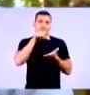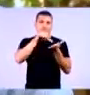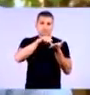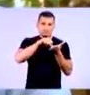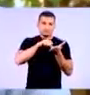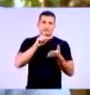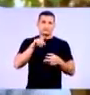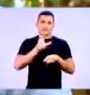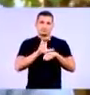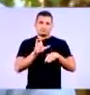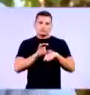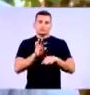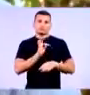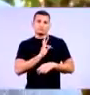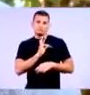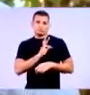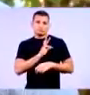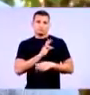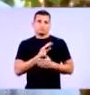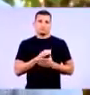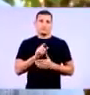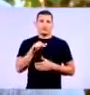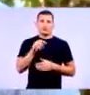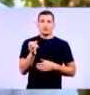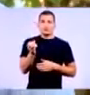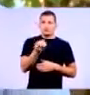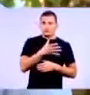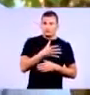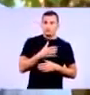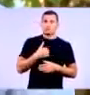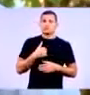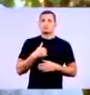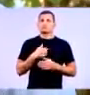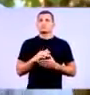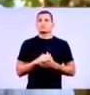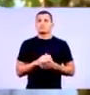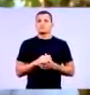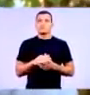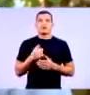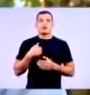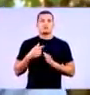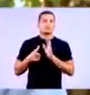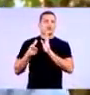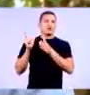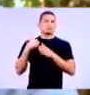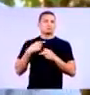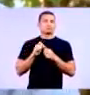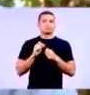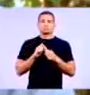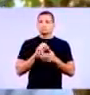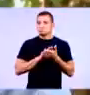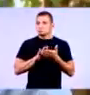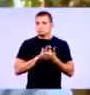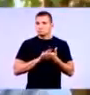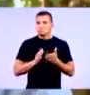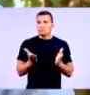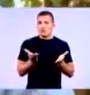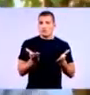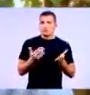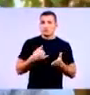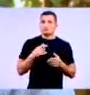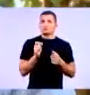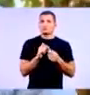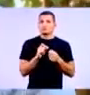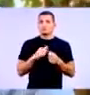curso técnico em finanças, é uma modalidade nova para mim, porque anteriormente eu não fiz e hoje eu estou fazendo e